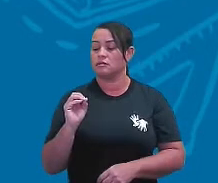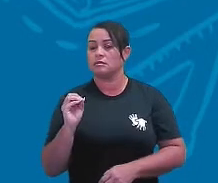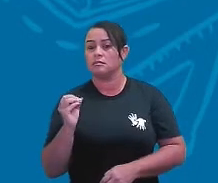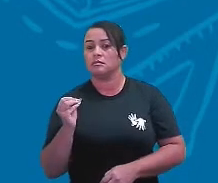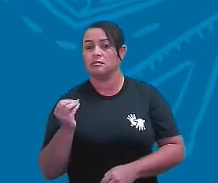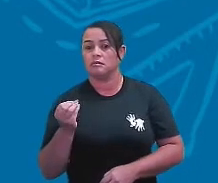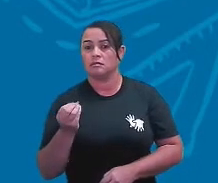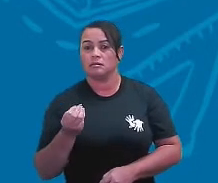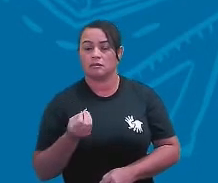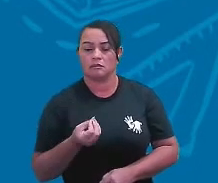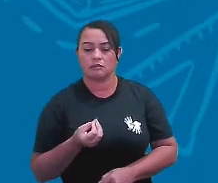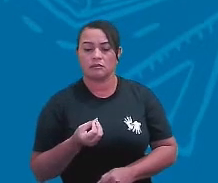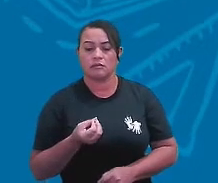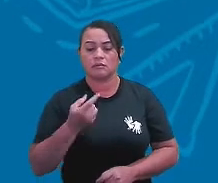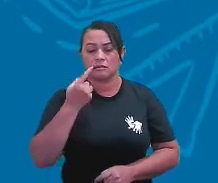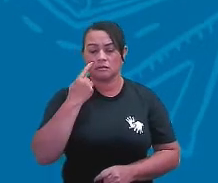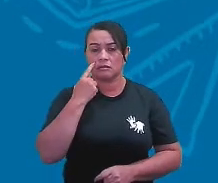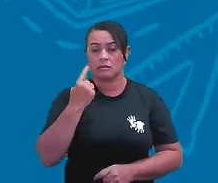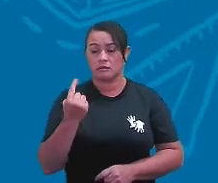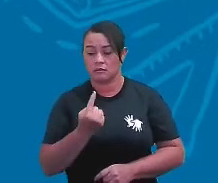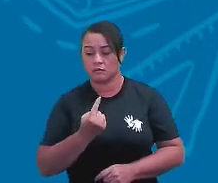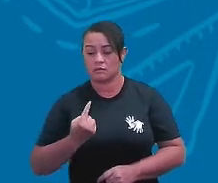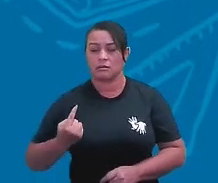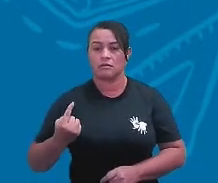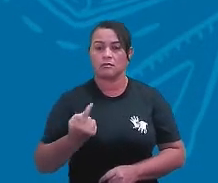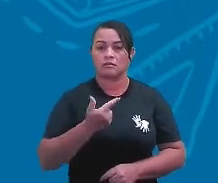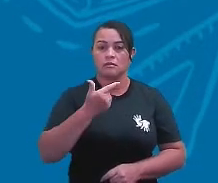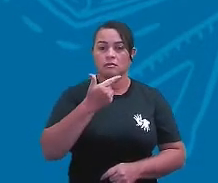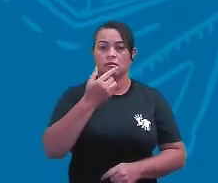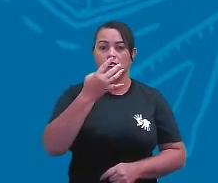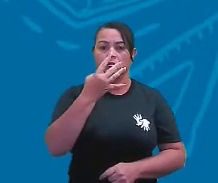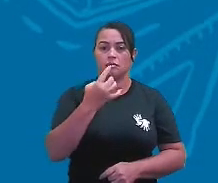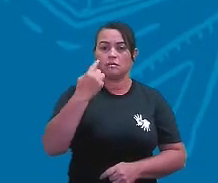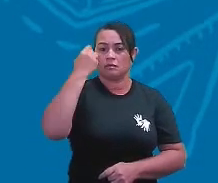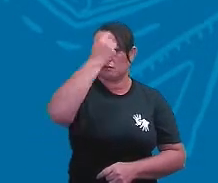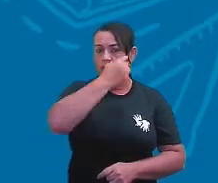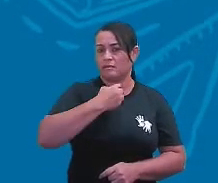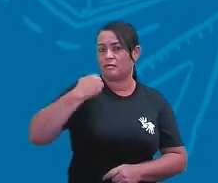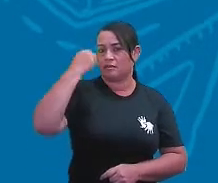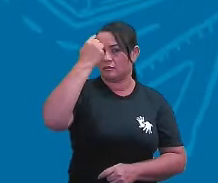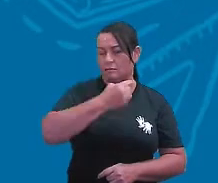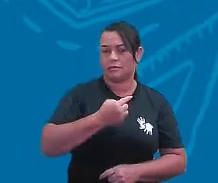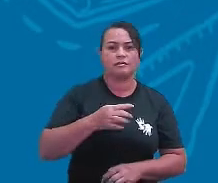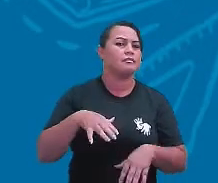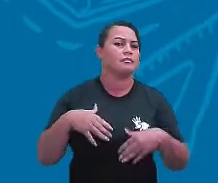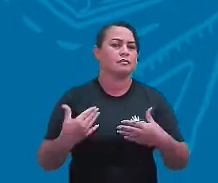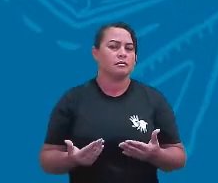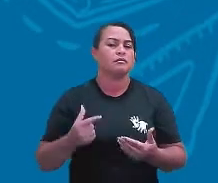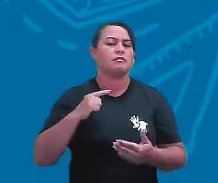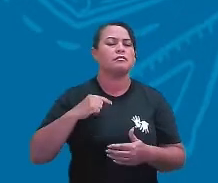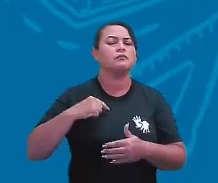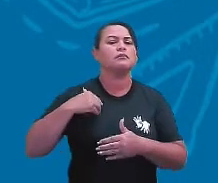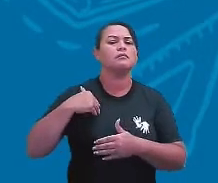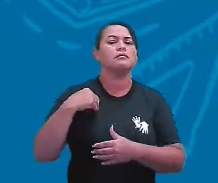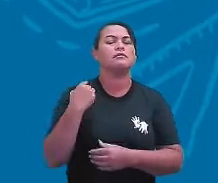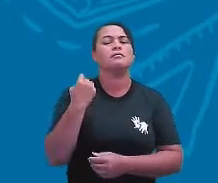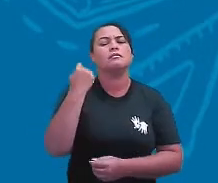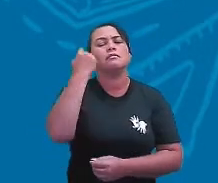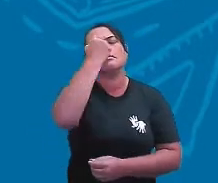leva para completar esse giro é de 24 horas. Então, esse processo de